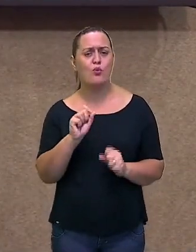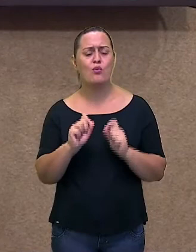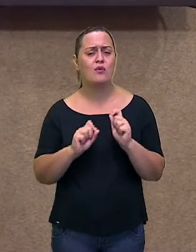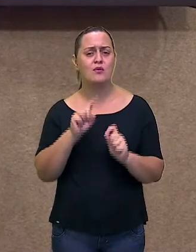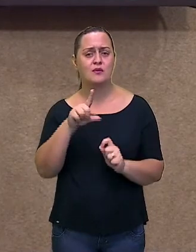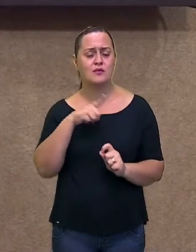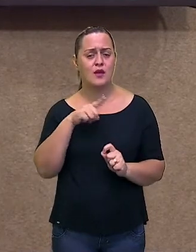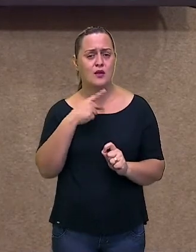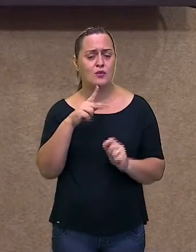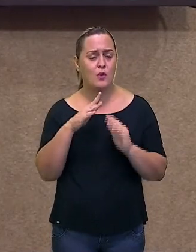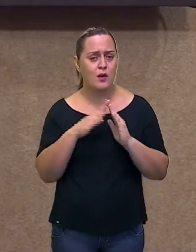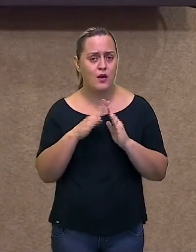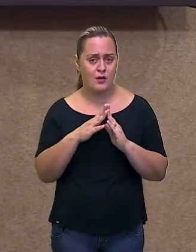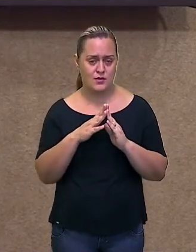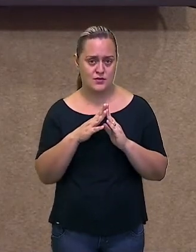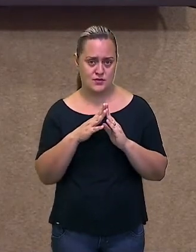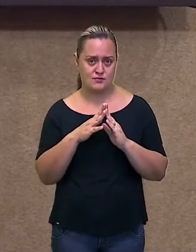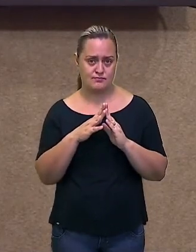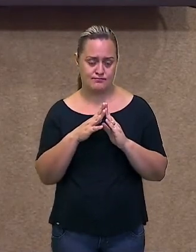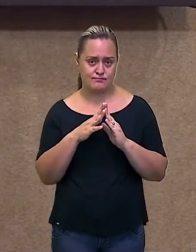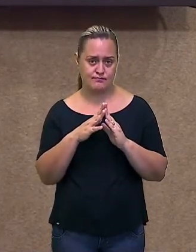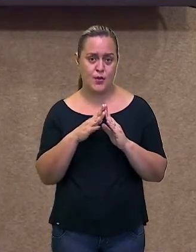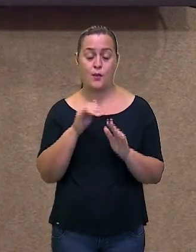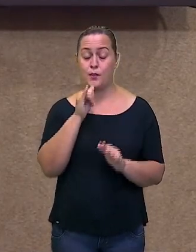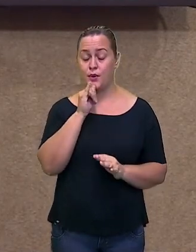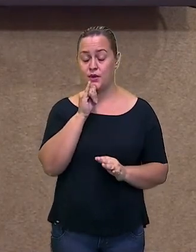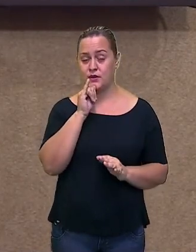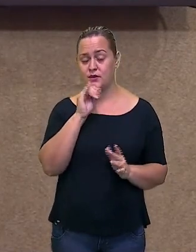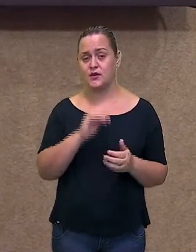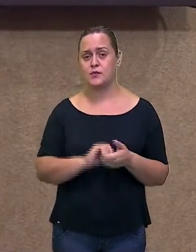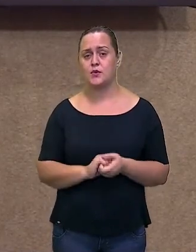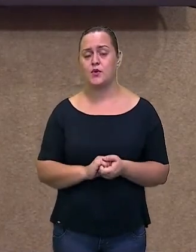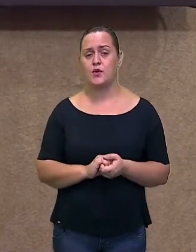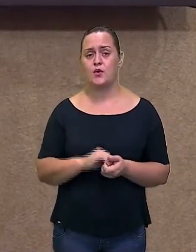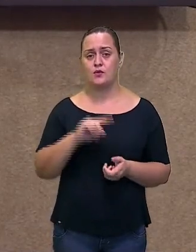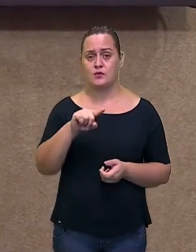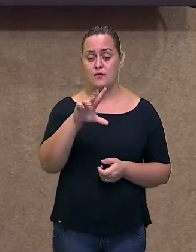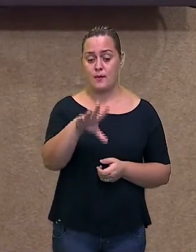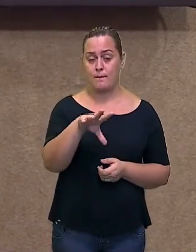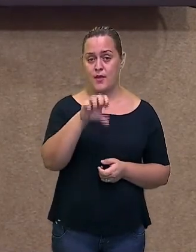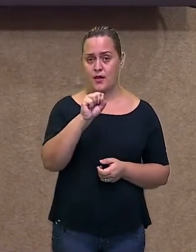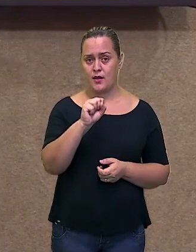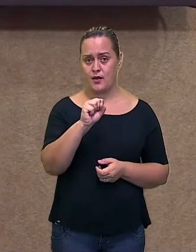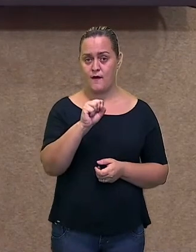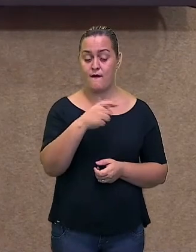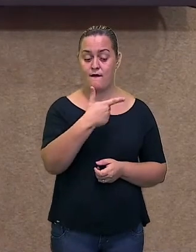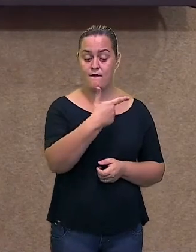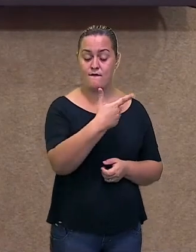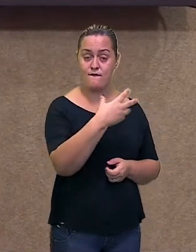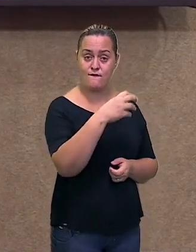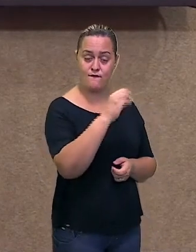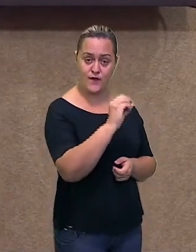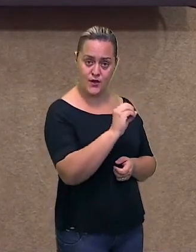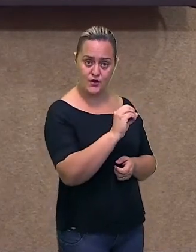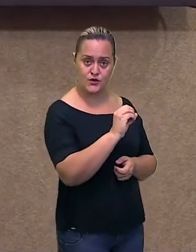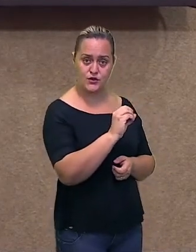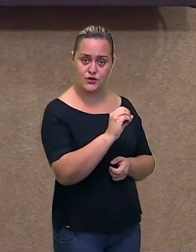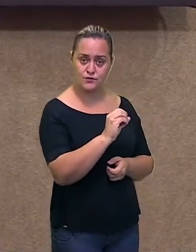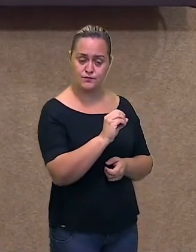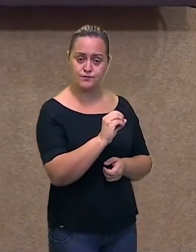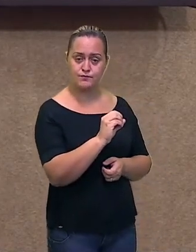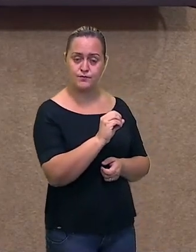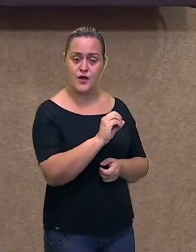vai fazer isso você vai pegar representar as 20 vou colocar os 20 palitos de picolé